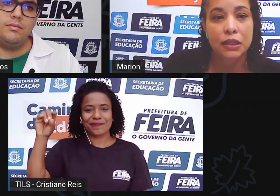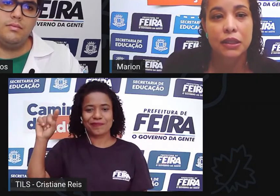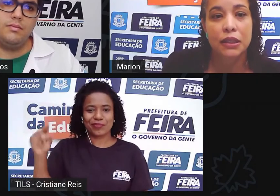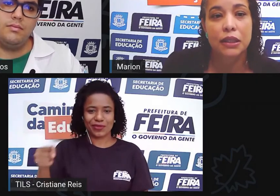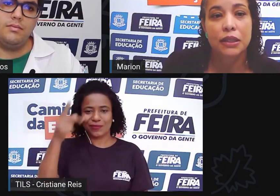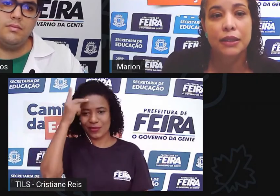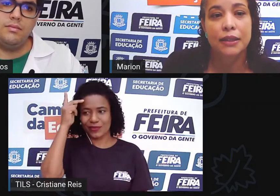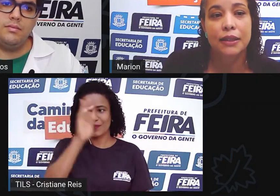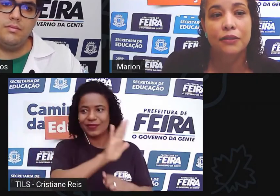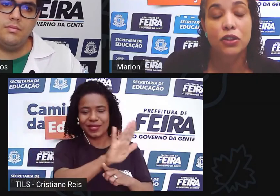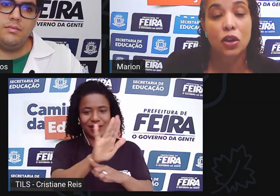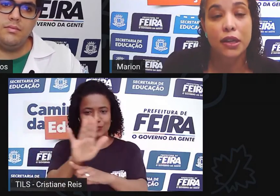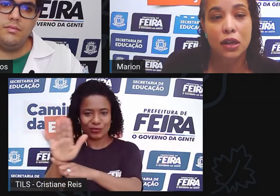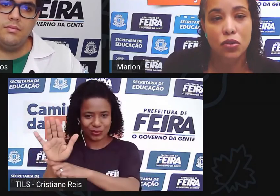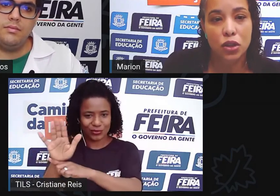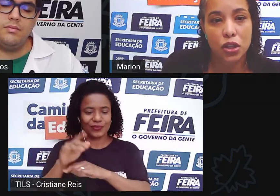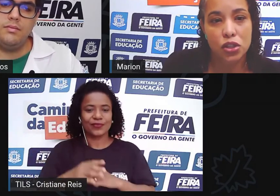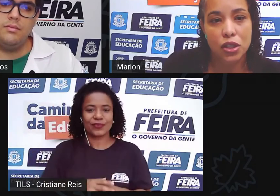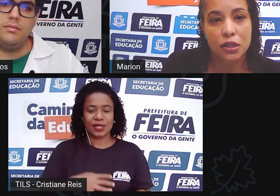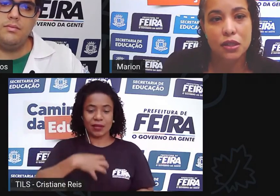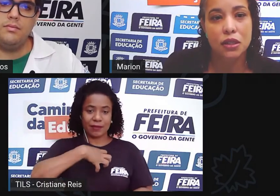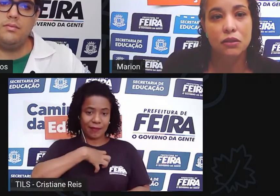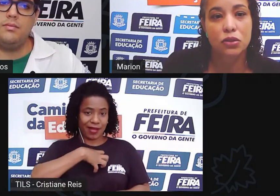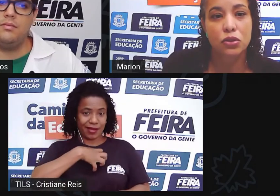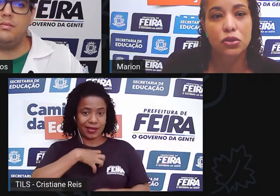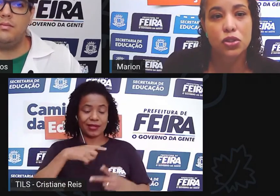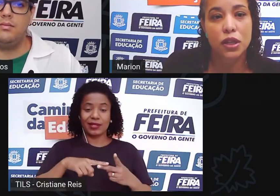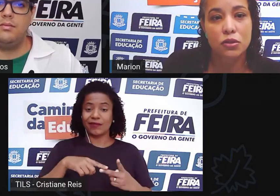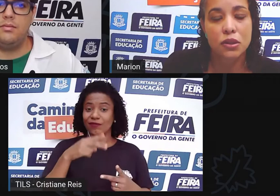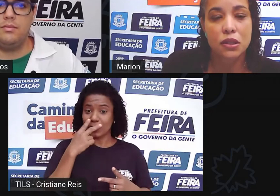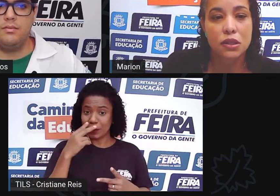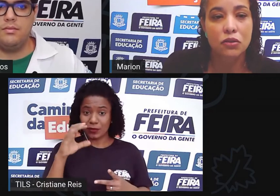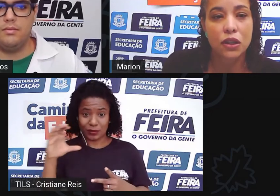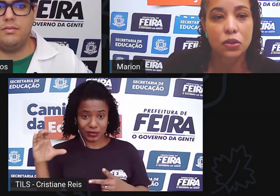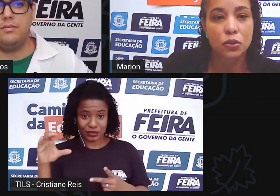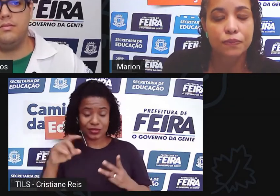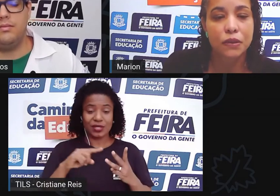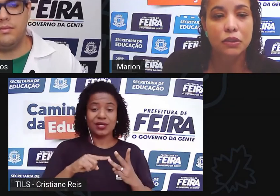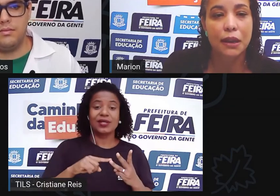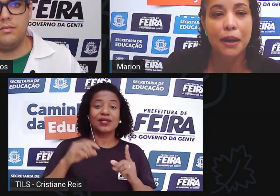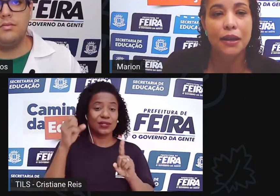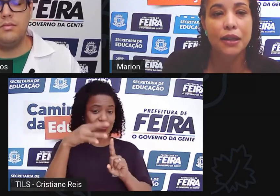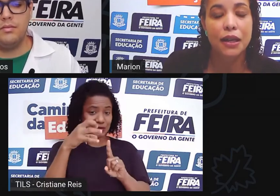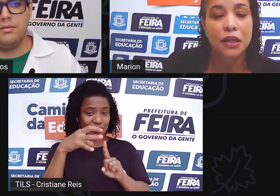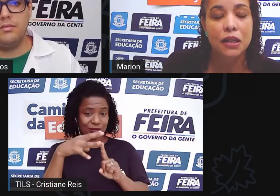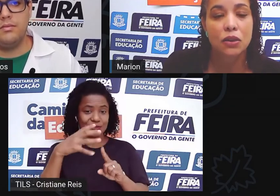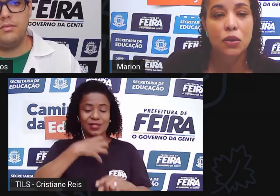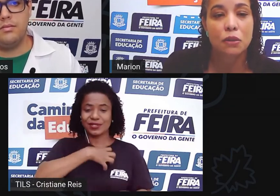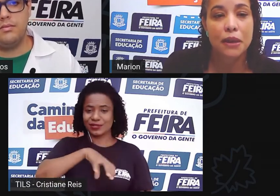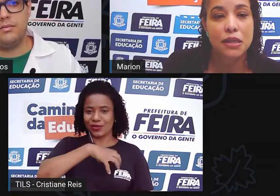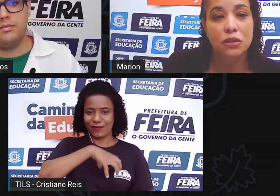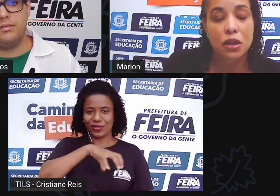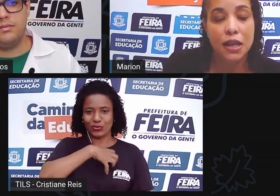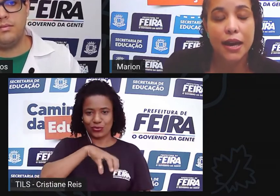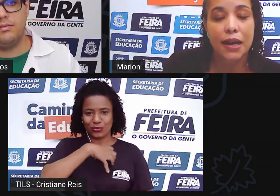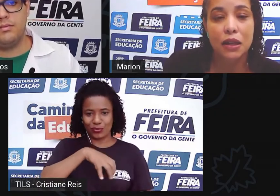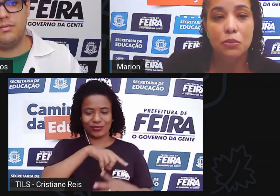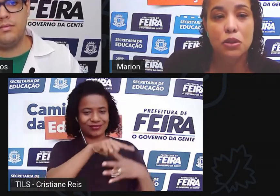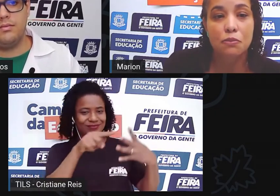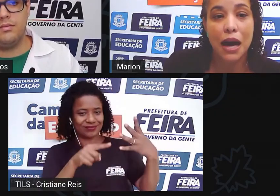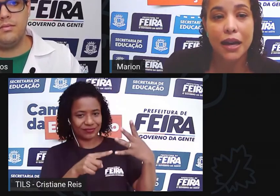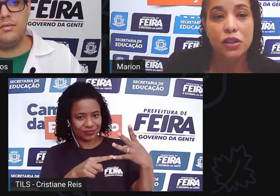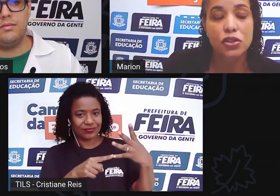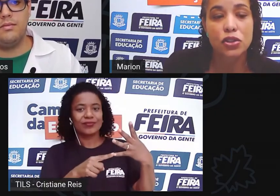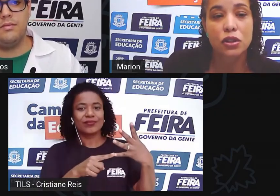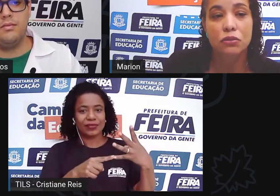Santana, em Vitória da Conquista, Santo Antônio de Jesus e em Salvador. Então, na Bahia, o ano passado, nós